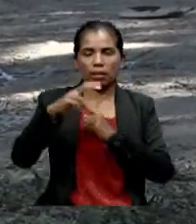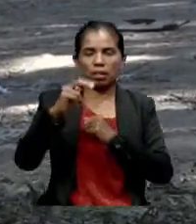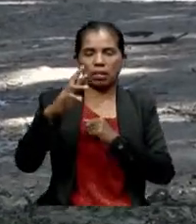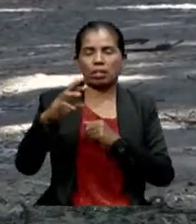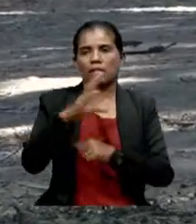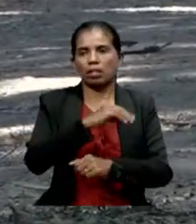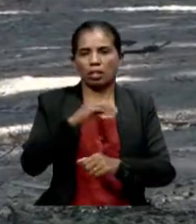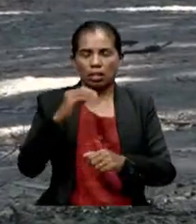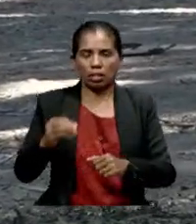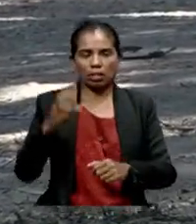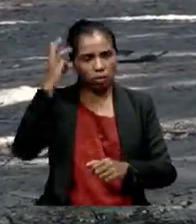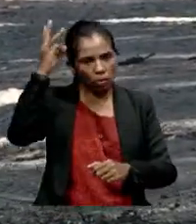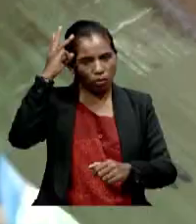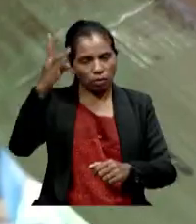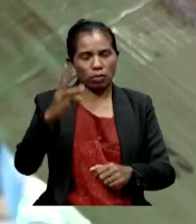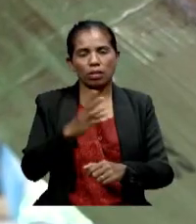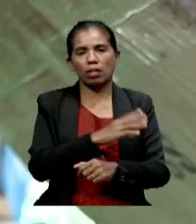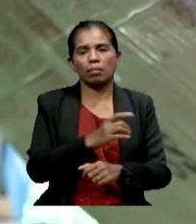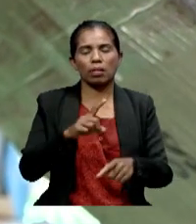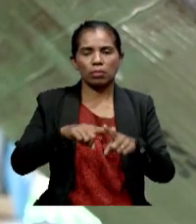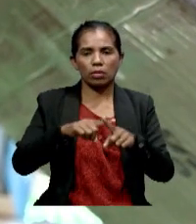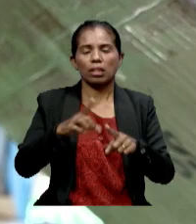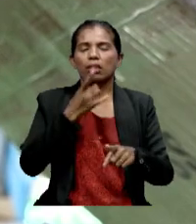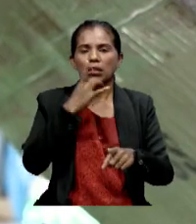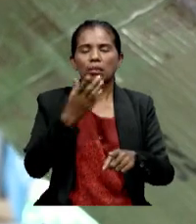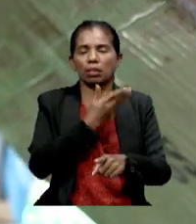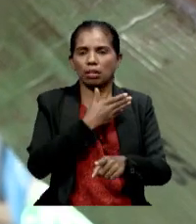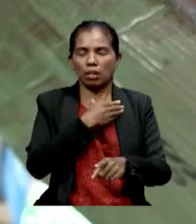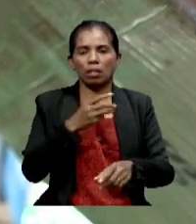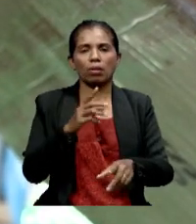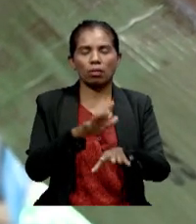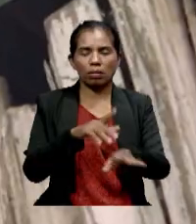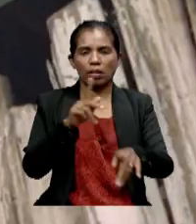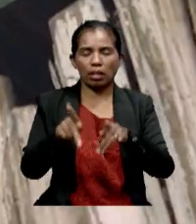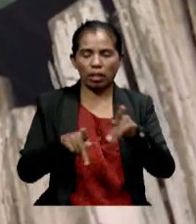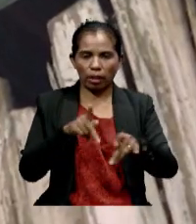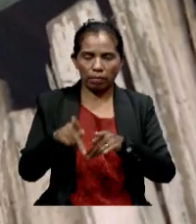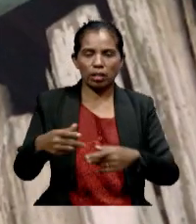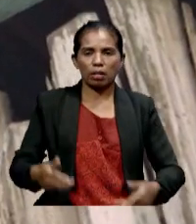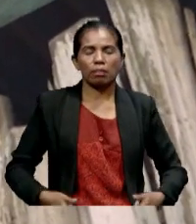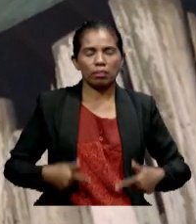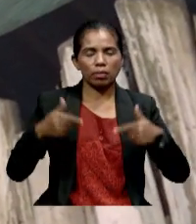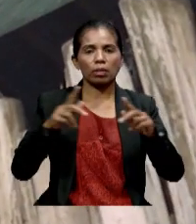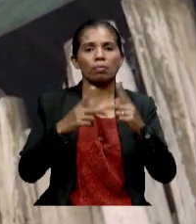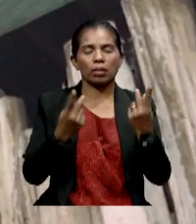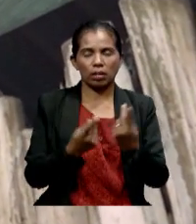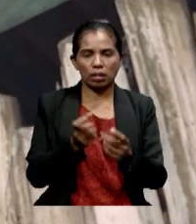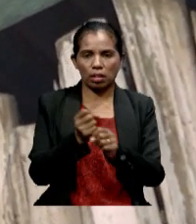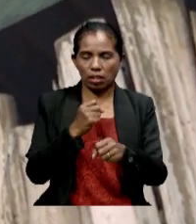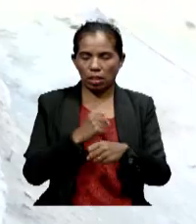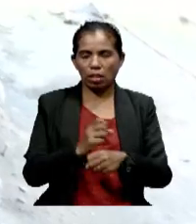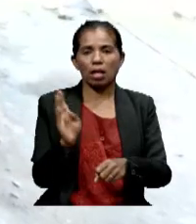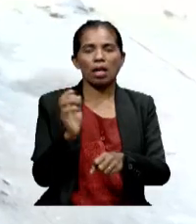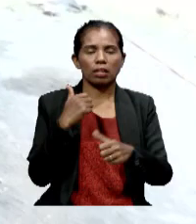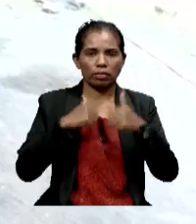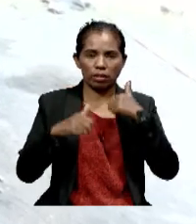o custo tarifário de eletricidade né becaron, também afeta o povo que é que moris no empresa será né halo atividade negócio.